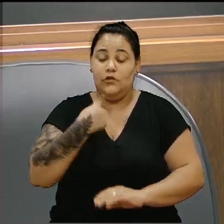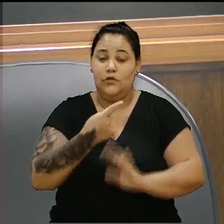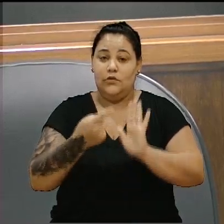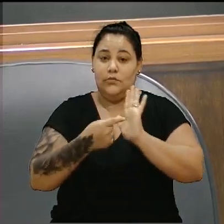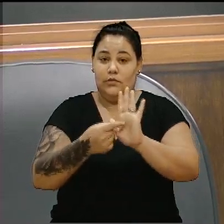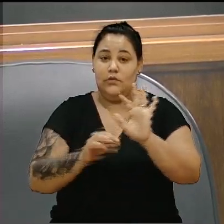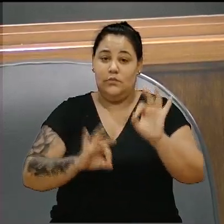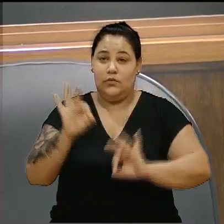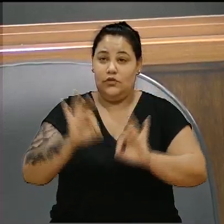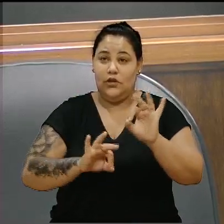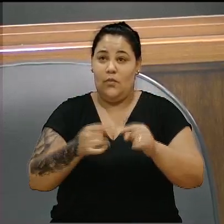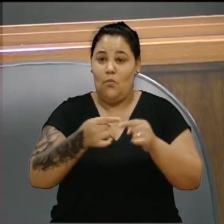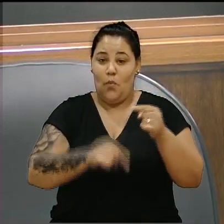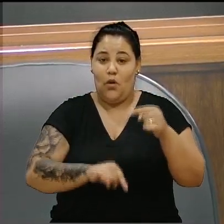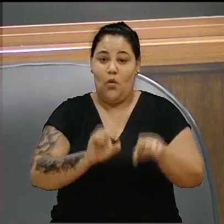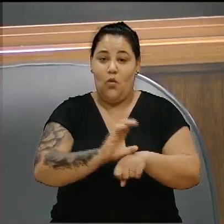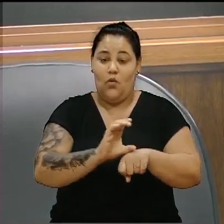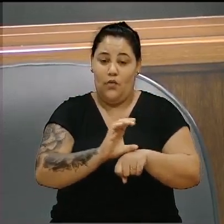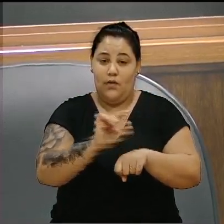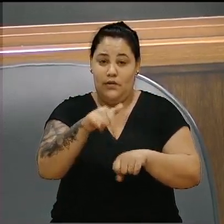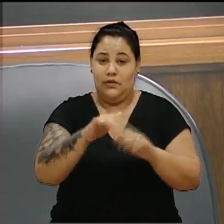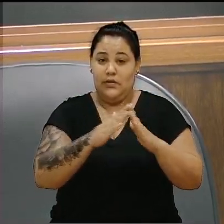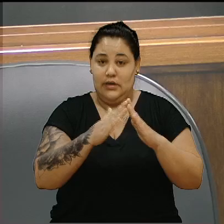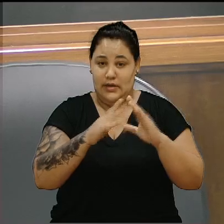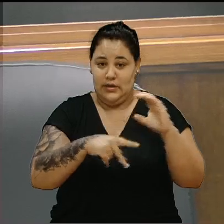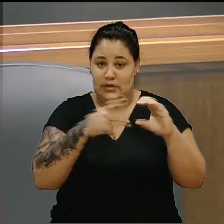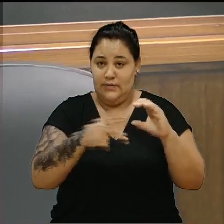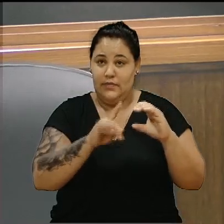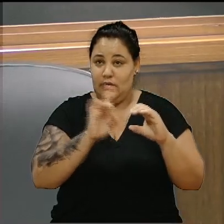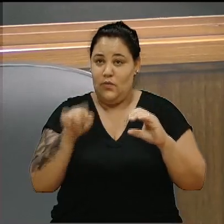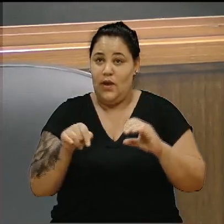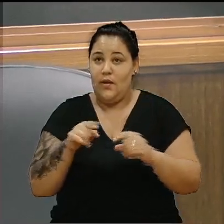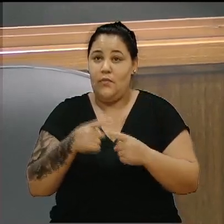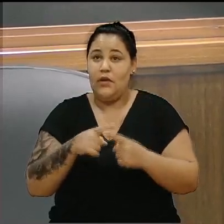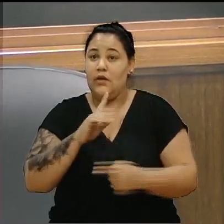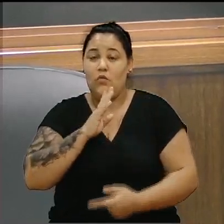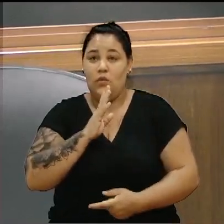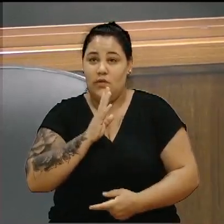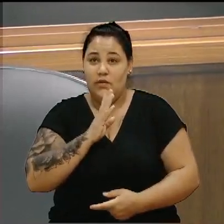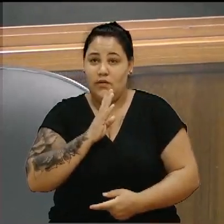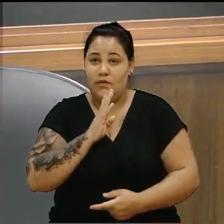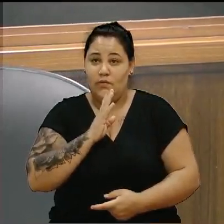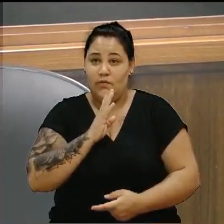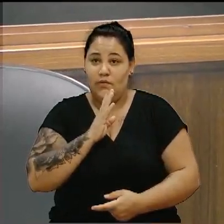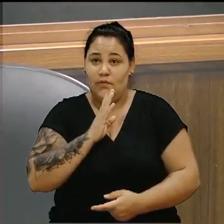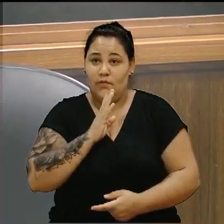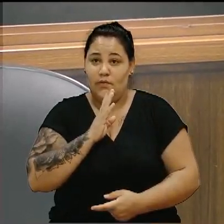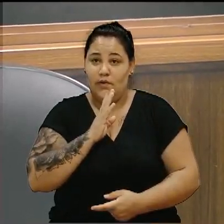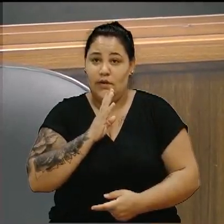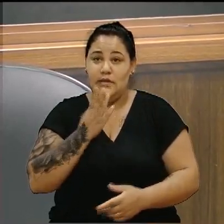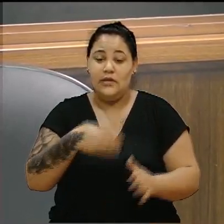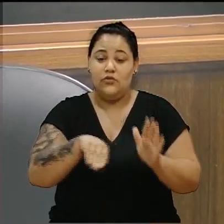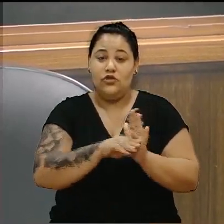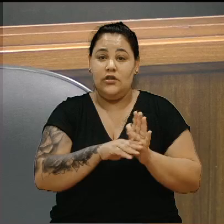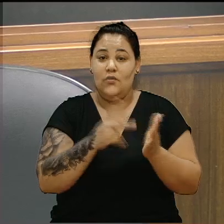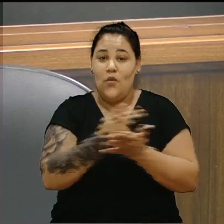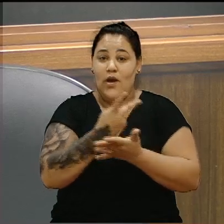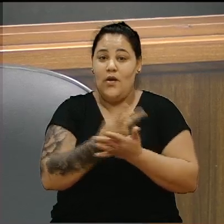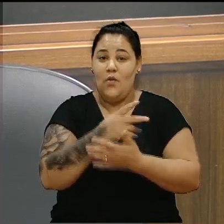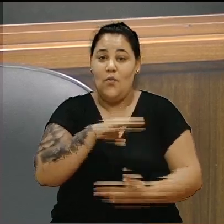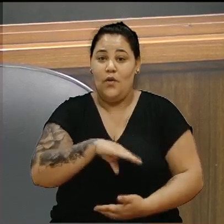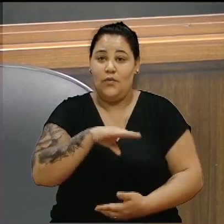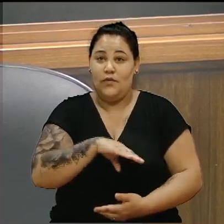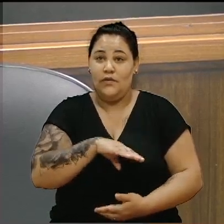projetos inconstitucionais nessa casa, eles não são por desconhecimento. Eles não vêm cheio de erro de português. Eles não vêm